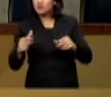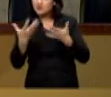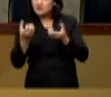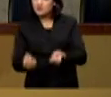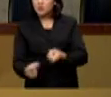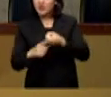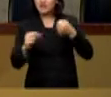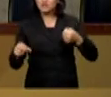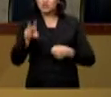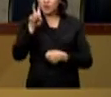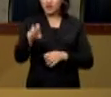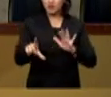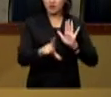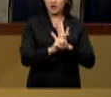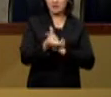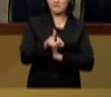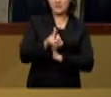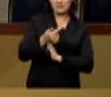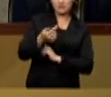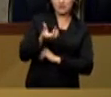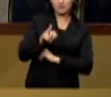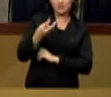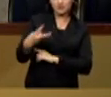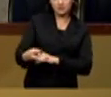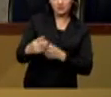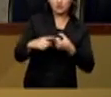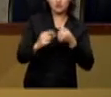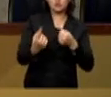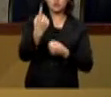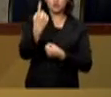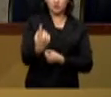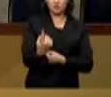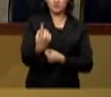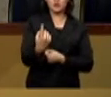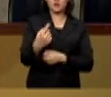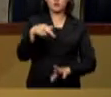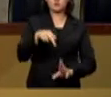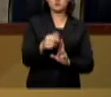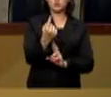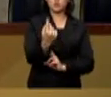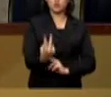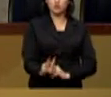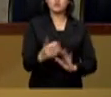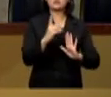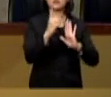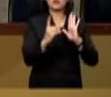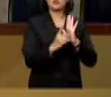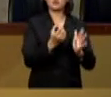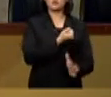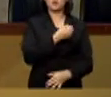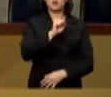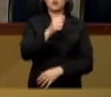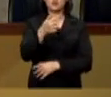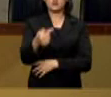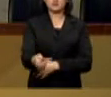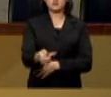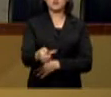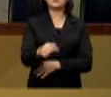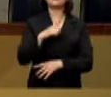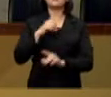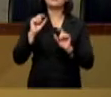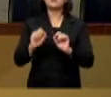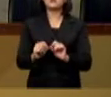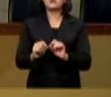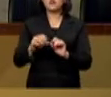da Lei 6763 e o artigo 1º, inciso 1 e 2 do Decreto 87, interpretação conforme a Constituição